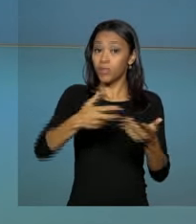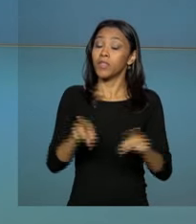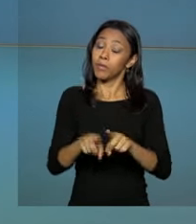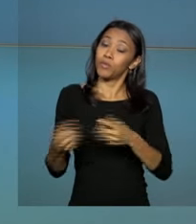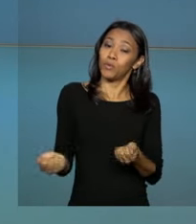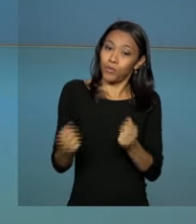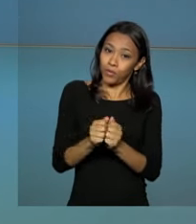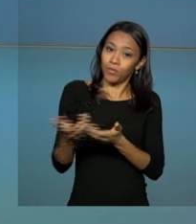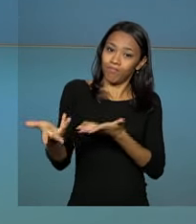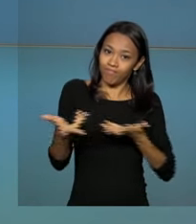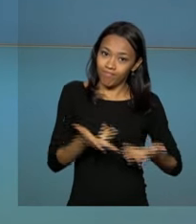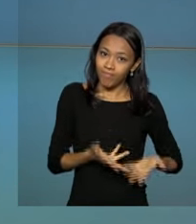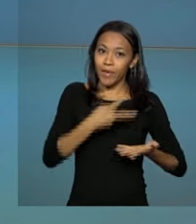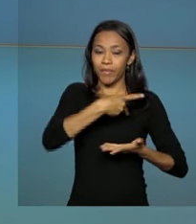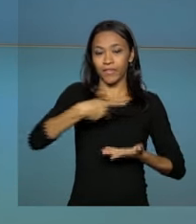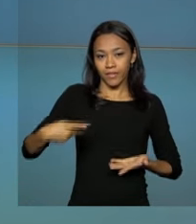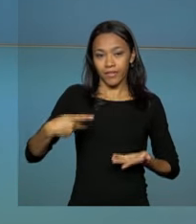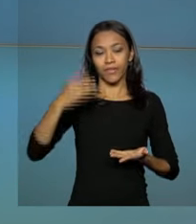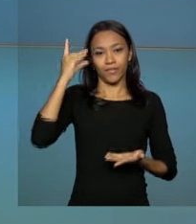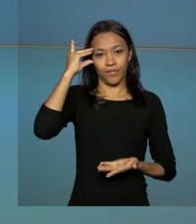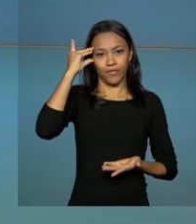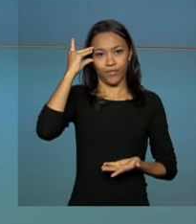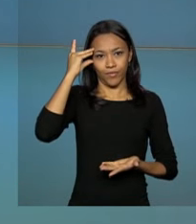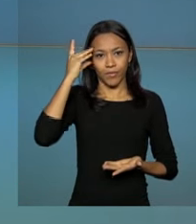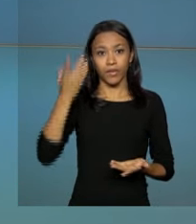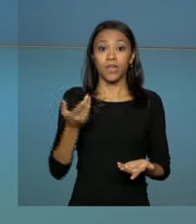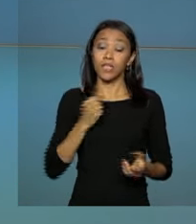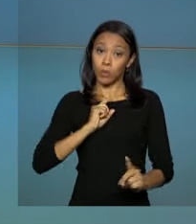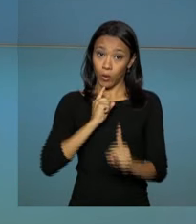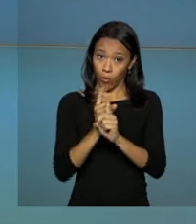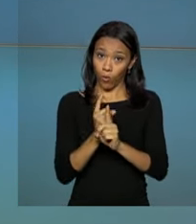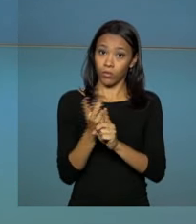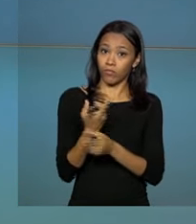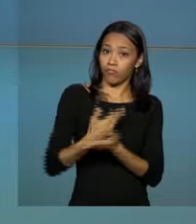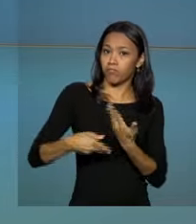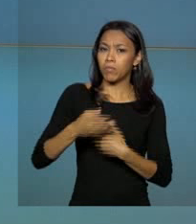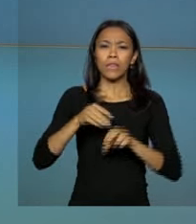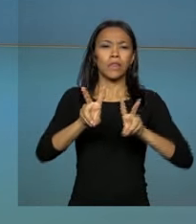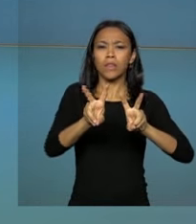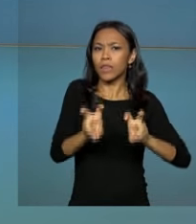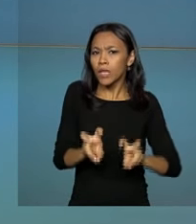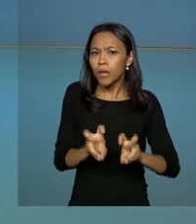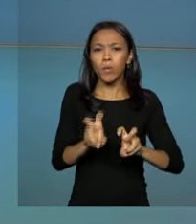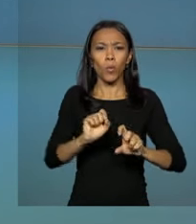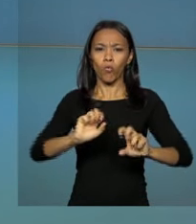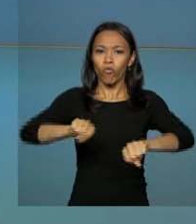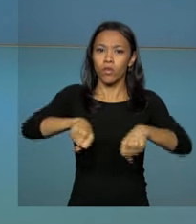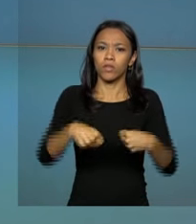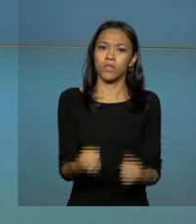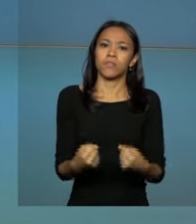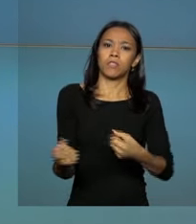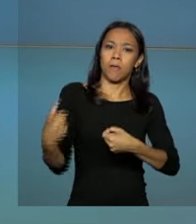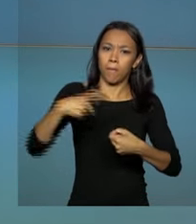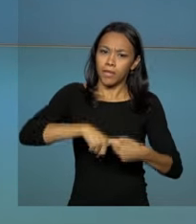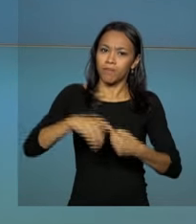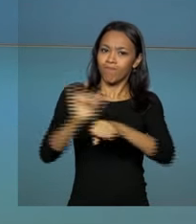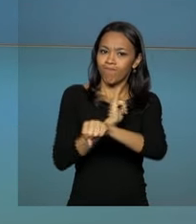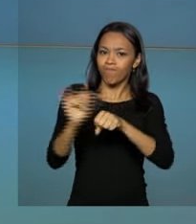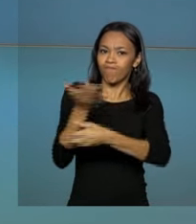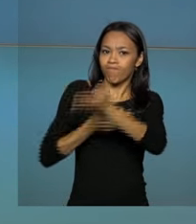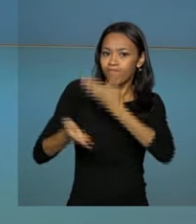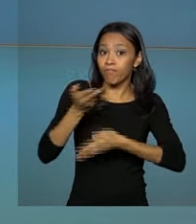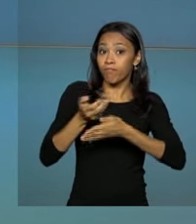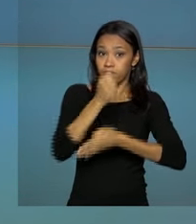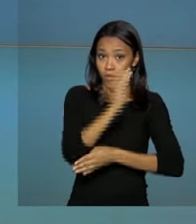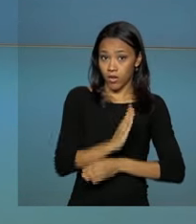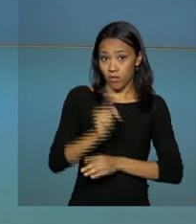presidenta Dilma Rousseff no Palácio da Alvorada. E no encontro, foram tratados temas como o fortalecimento da parceria estratégica